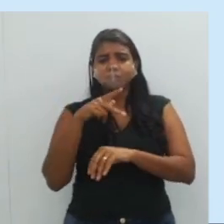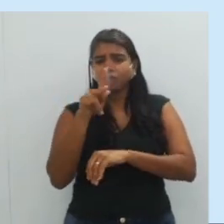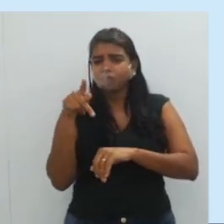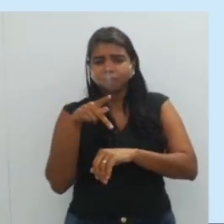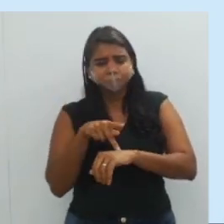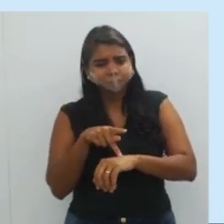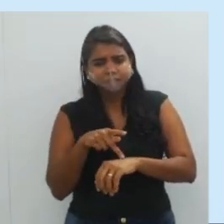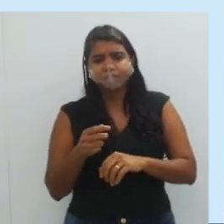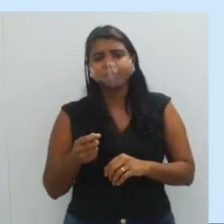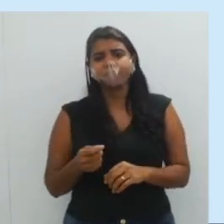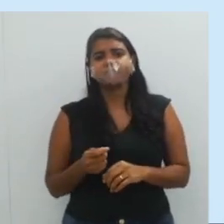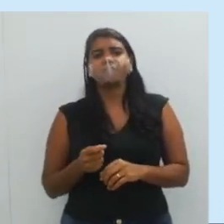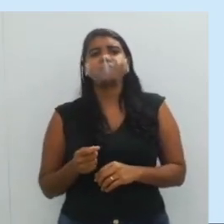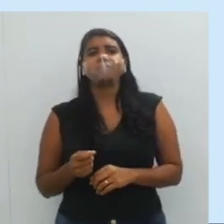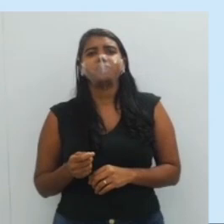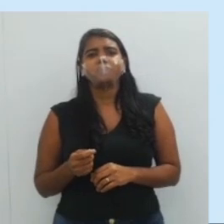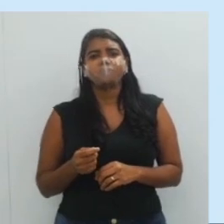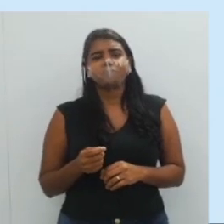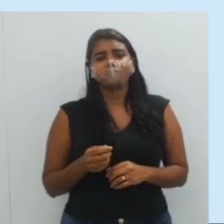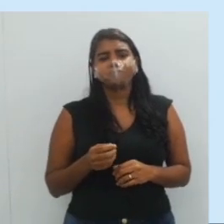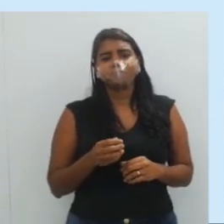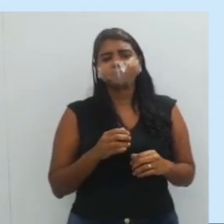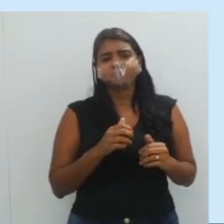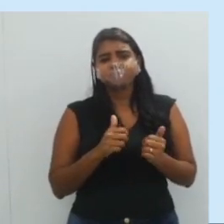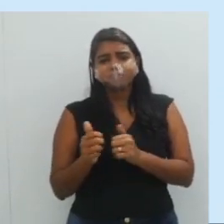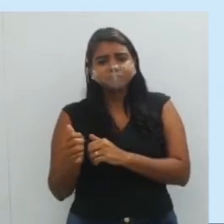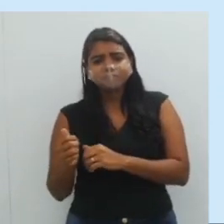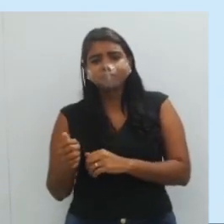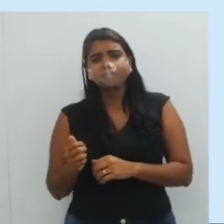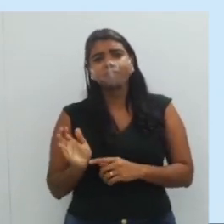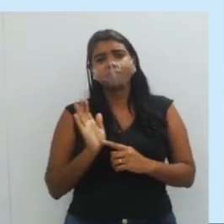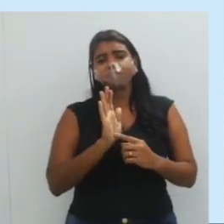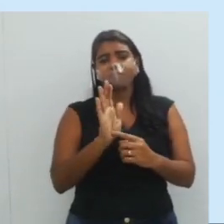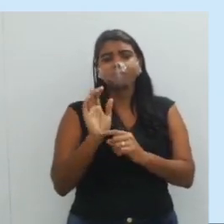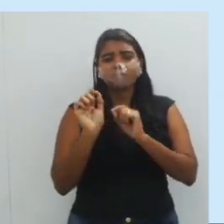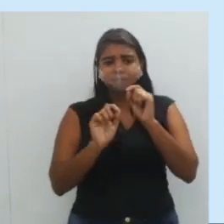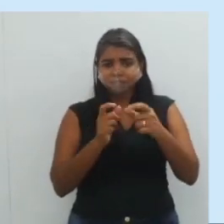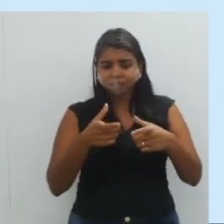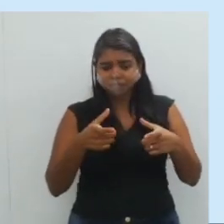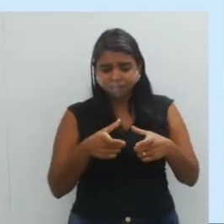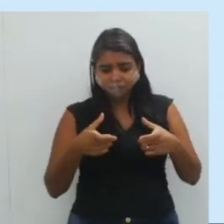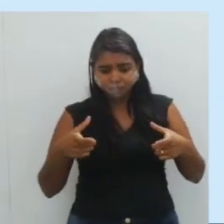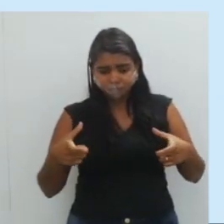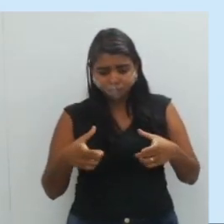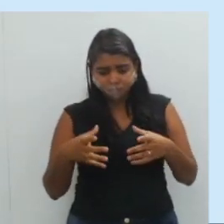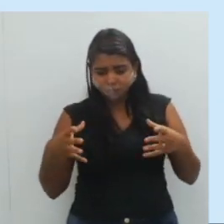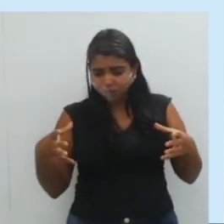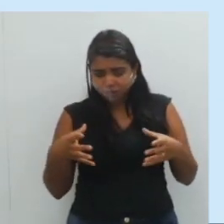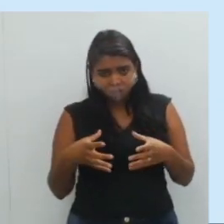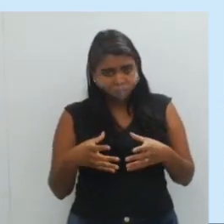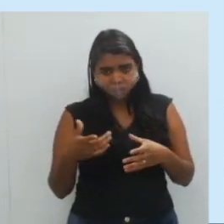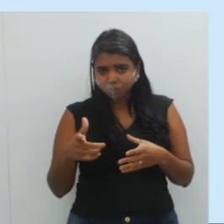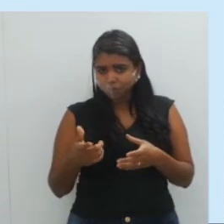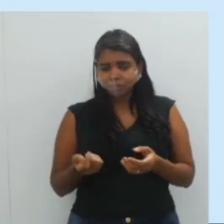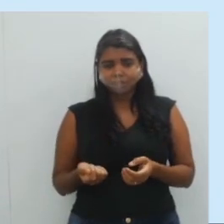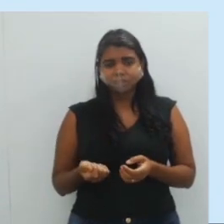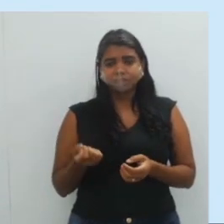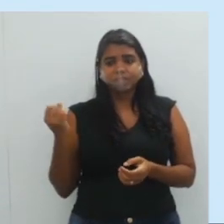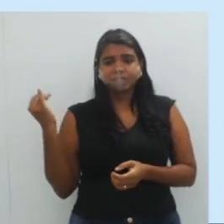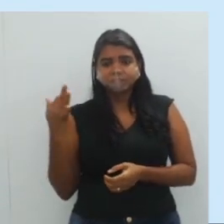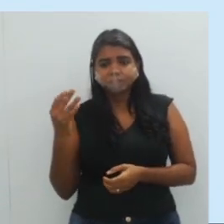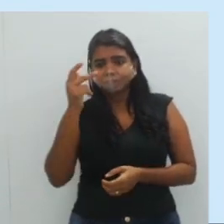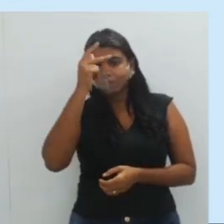país. Então, os refugiados, a primeira fotografia mostra os refugiados, que é um grande grupo, não é uma minoria no sentido